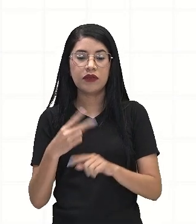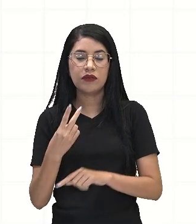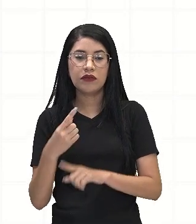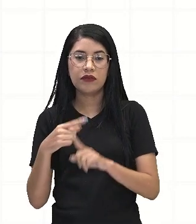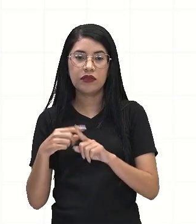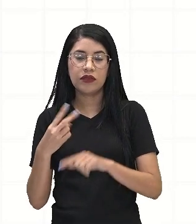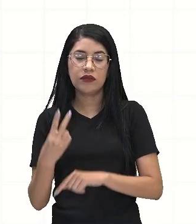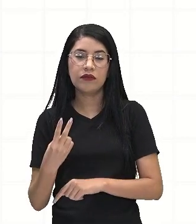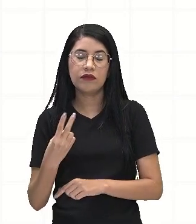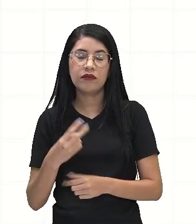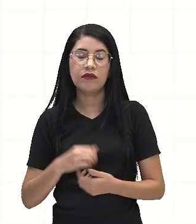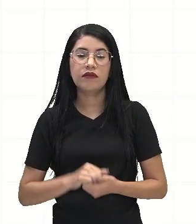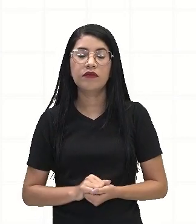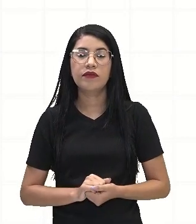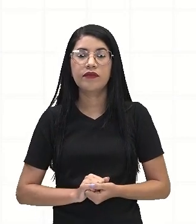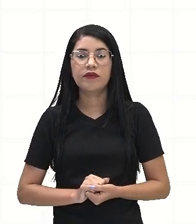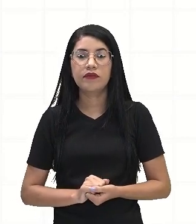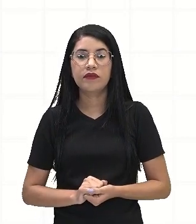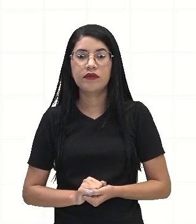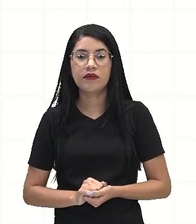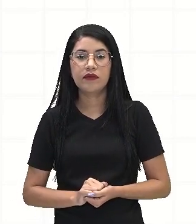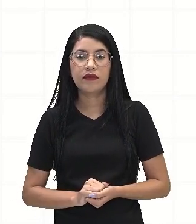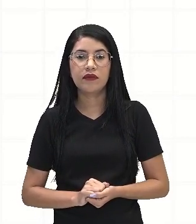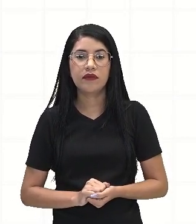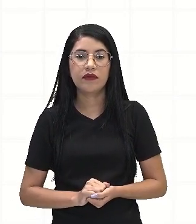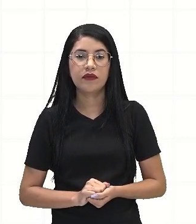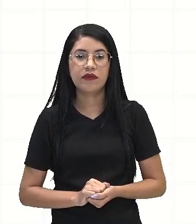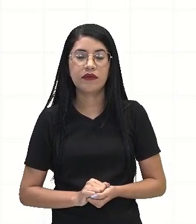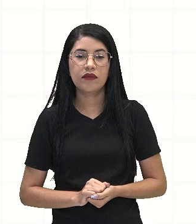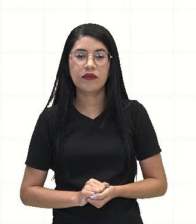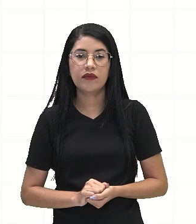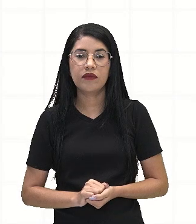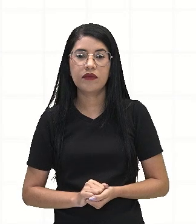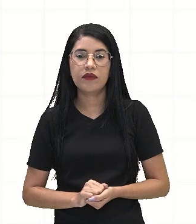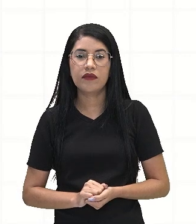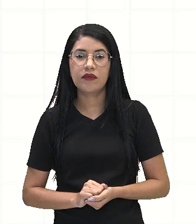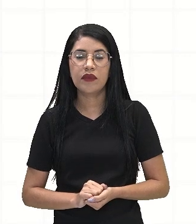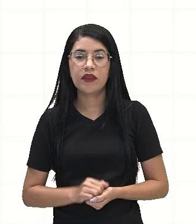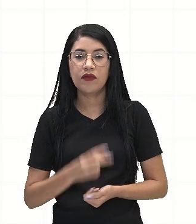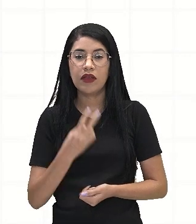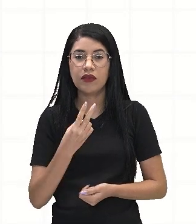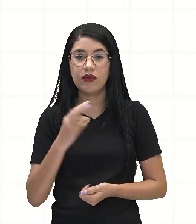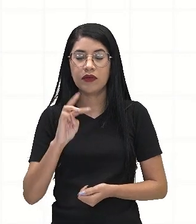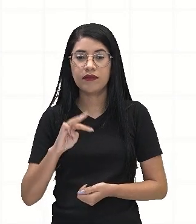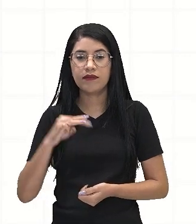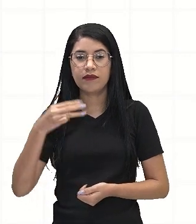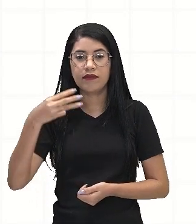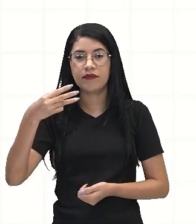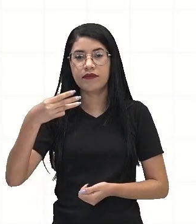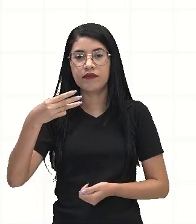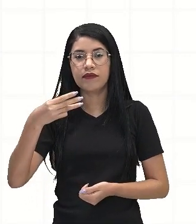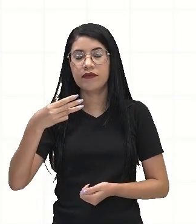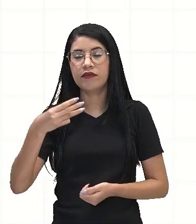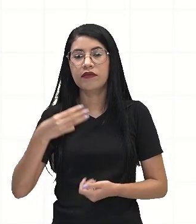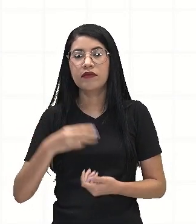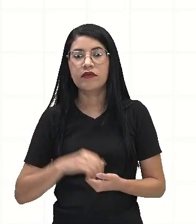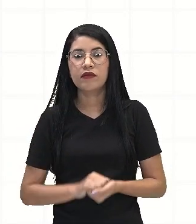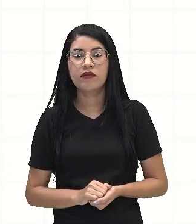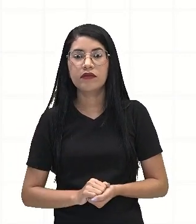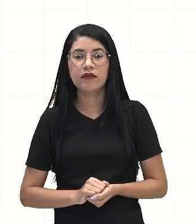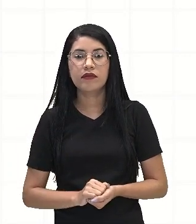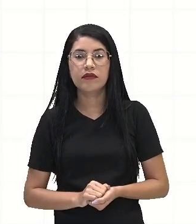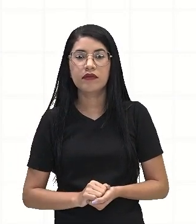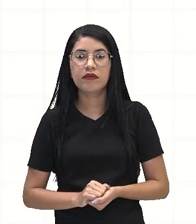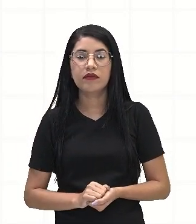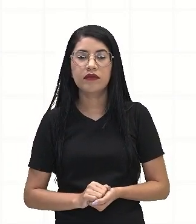ele por ele mesmo 3 vezes, né? Então, vai ser a mesma coisa que 2 ao cubo, né? Porque 2 vezes 2